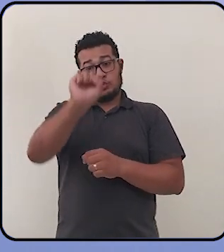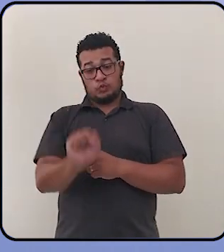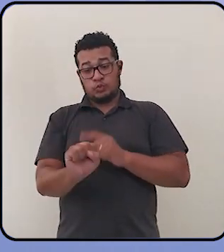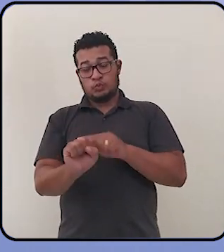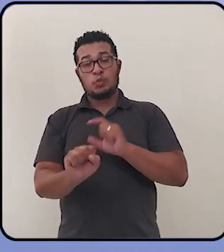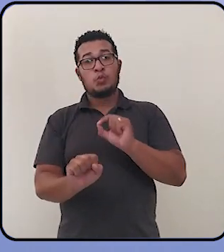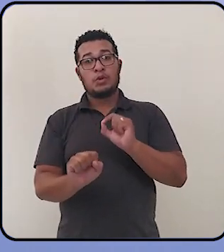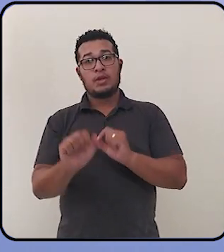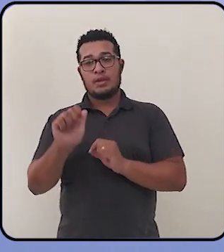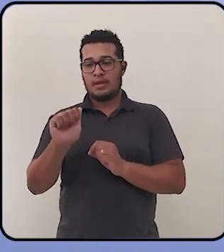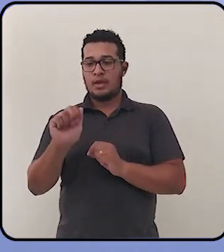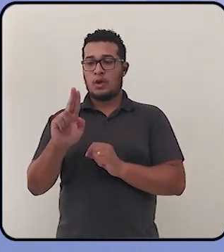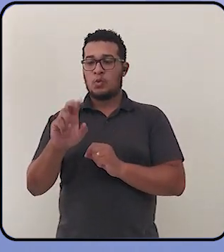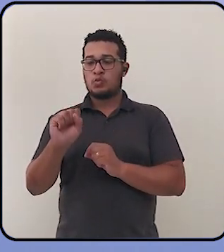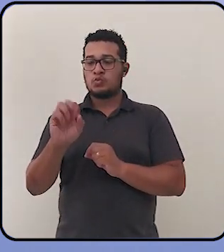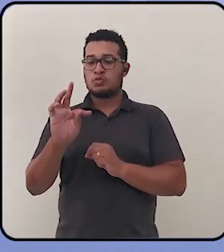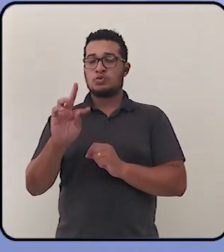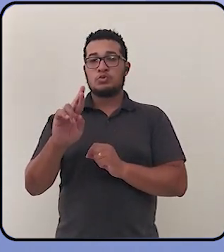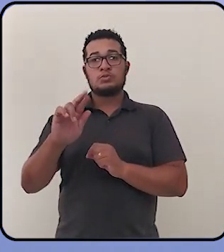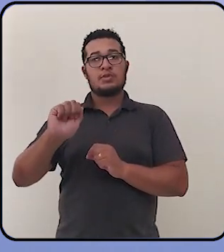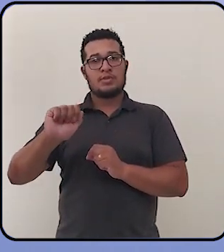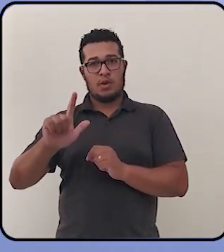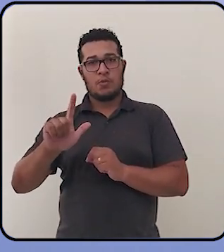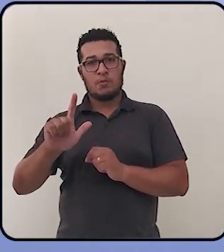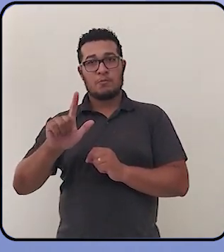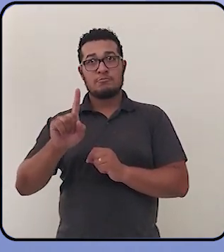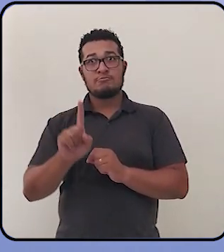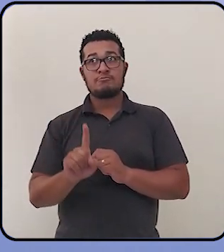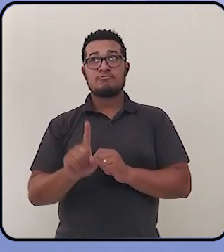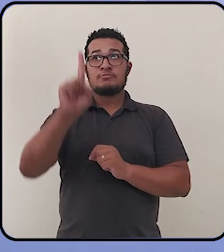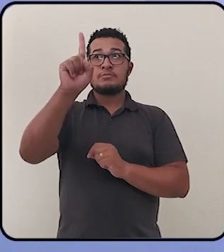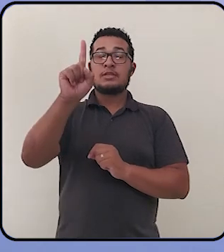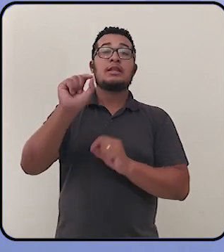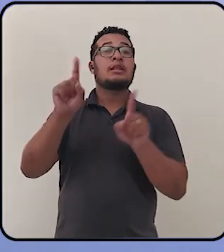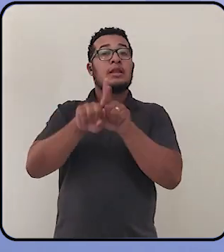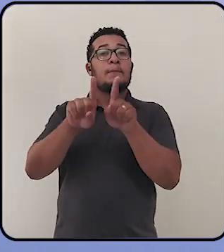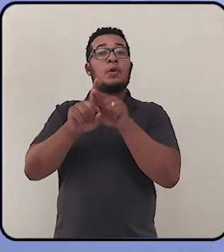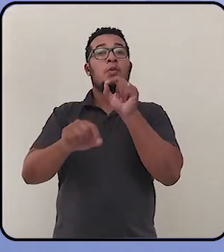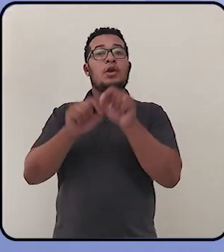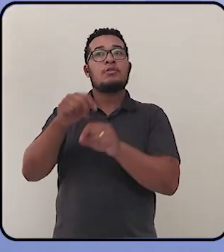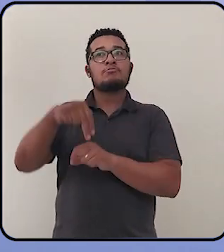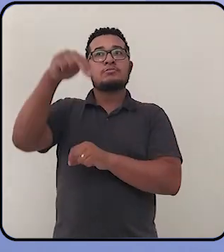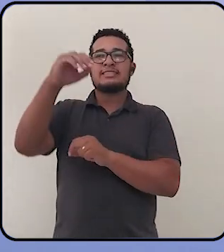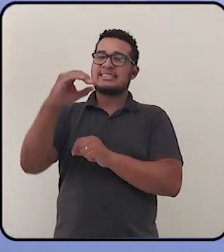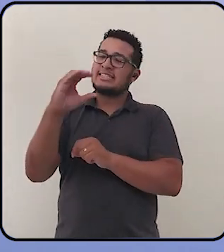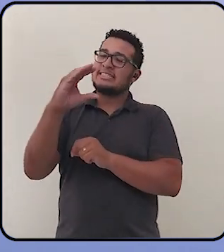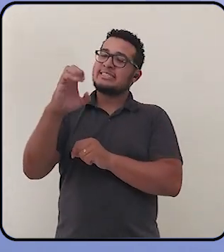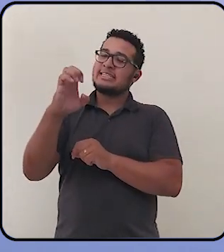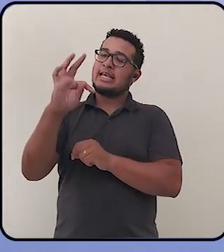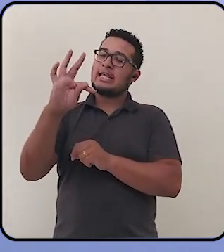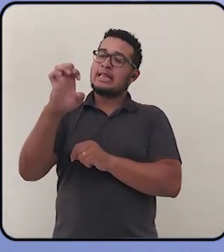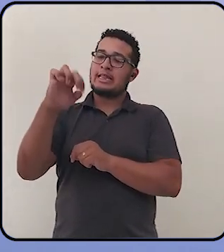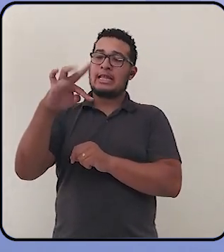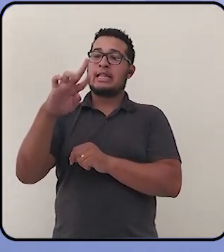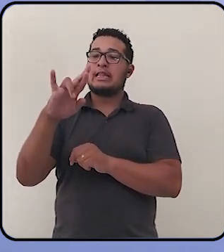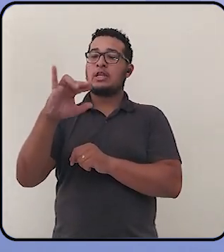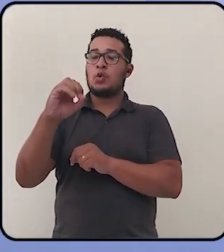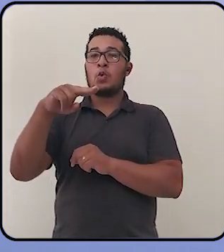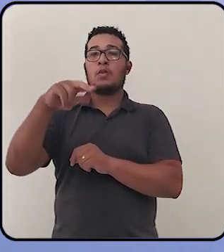Embaixo, austral. Acima, novamente, setentrional. E o sul, o